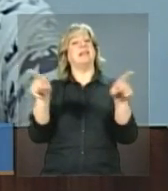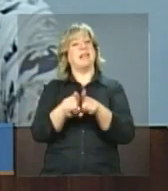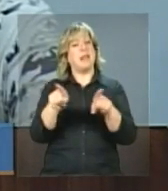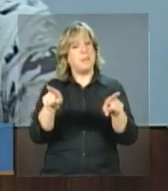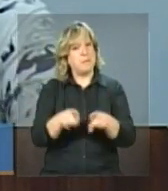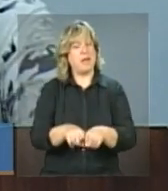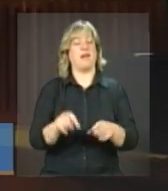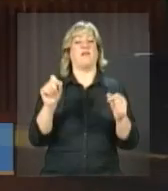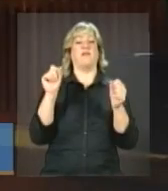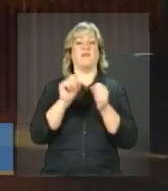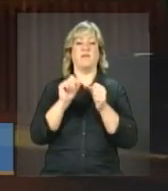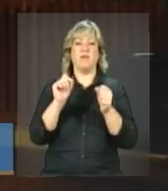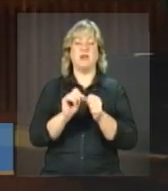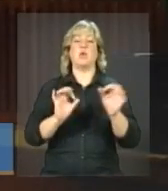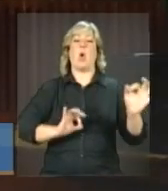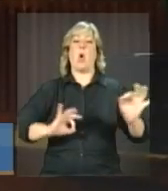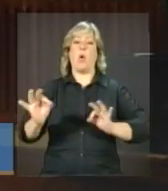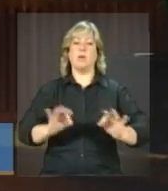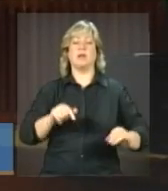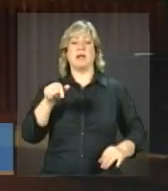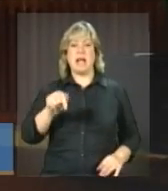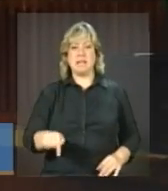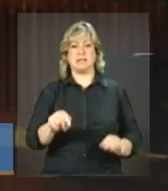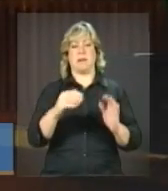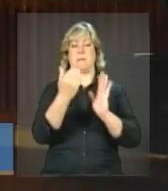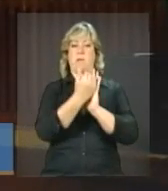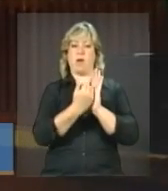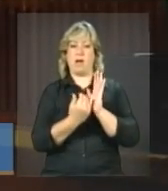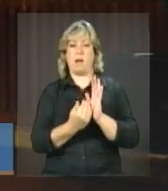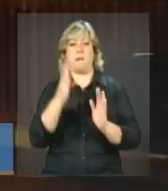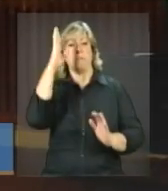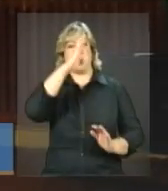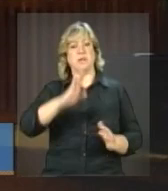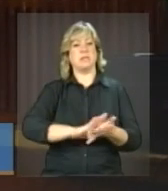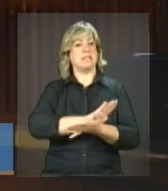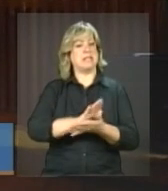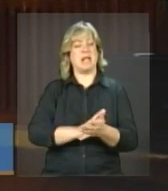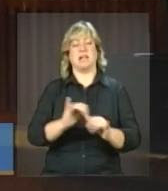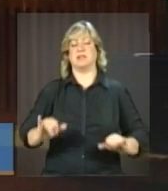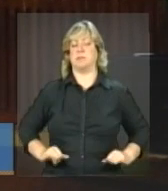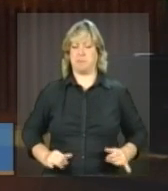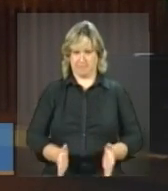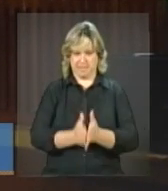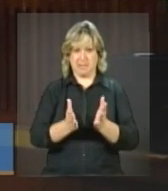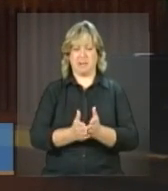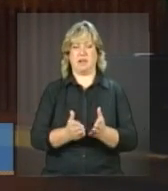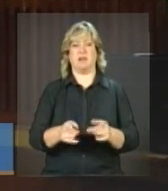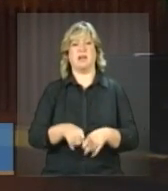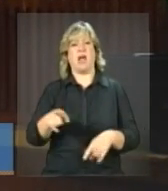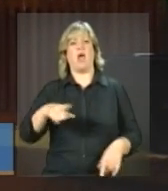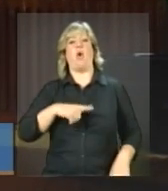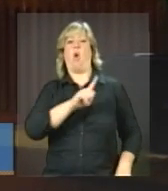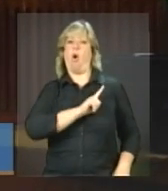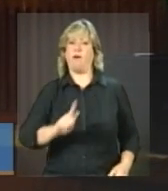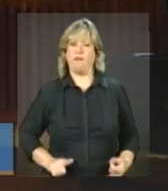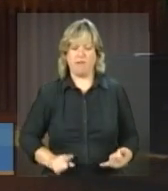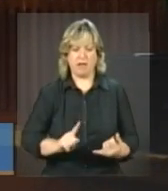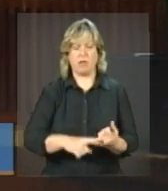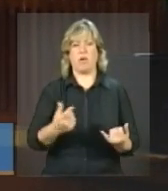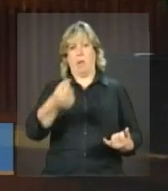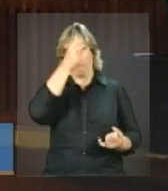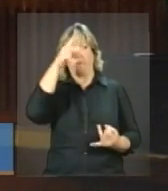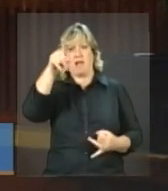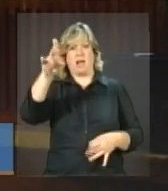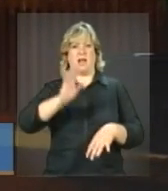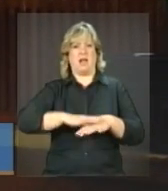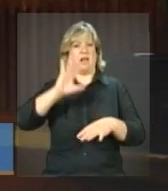construam coordenações do Brasil Sem Miséria. Obviamente que é o governador, que é o prefeito que decide quem vai estar fazendo essa